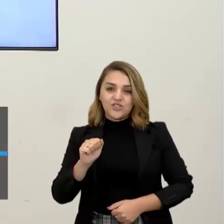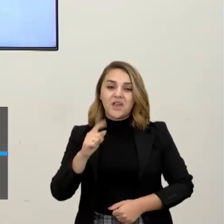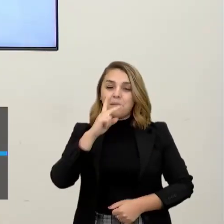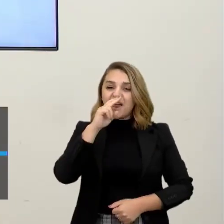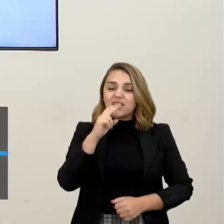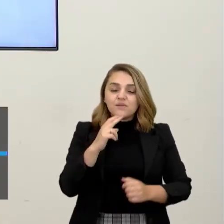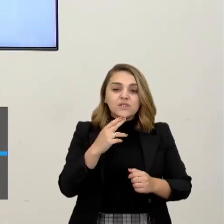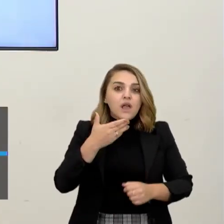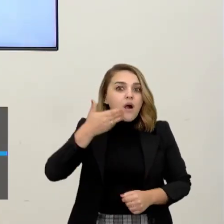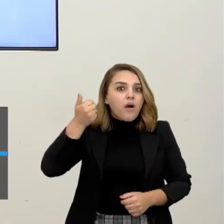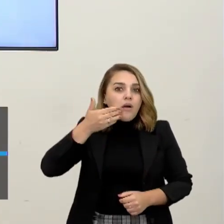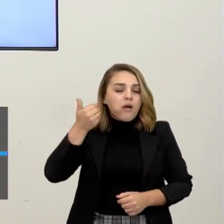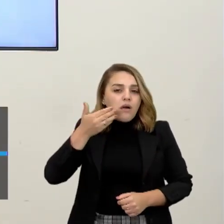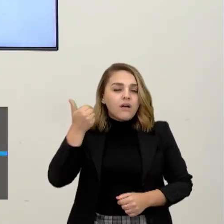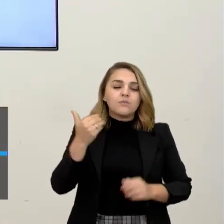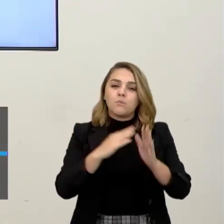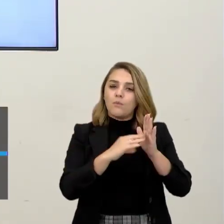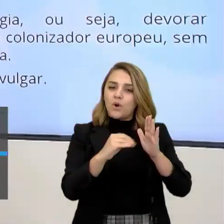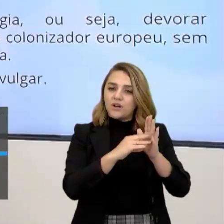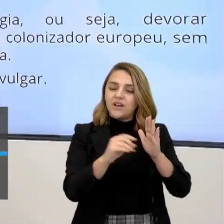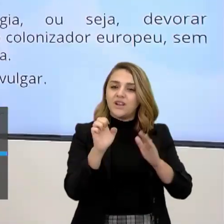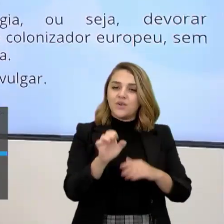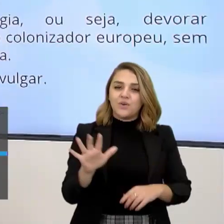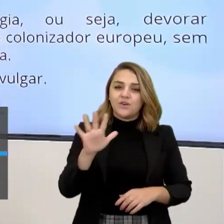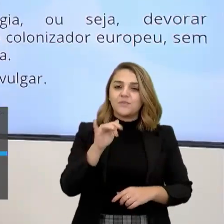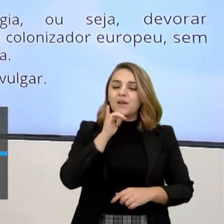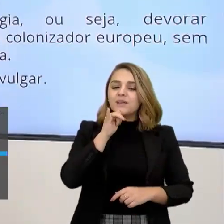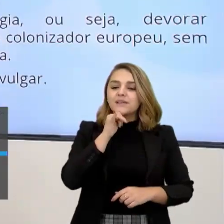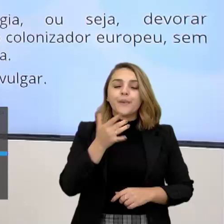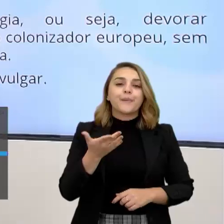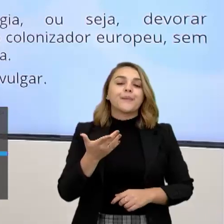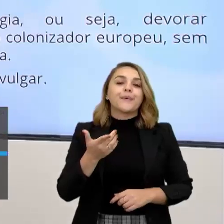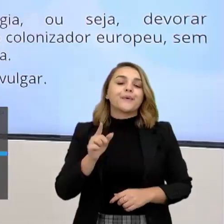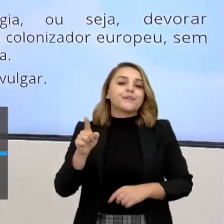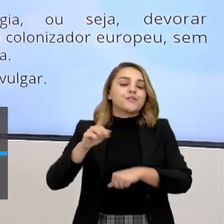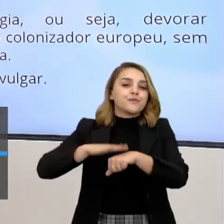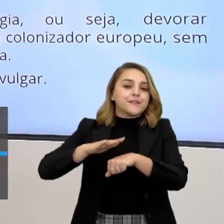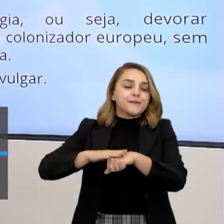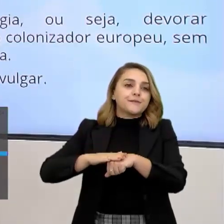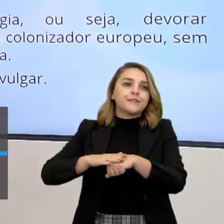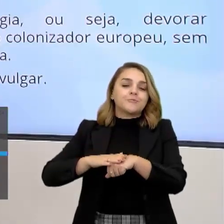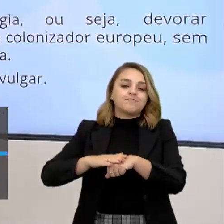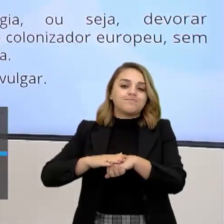modelos europeus, que era o colonizador, né? Por exemplo, se você faz